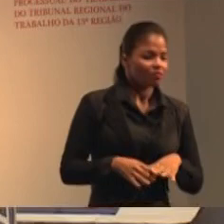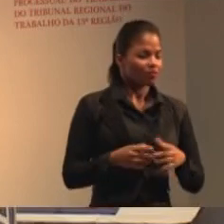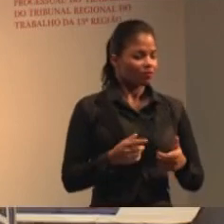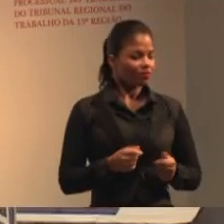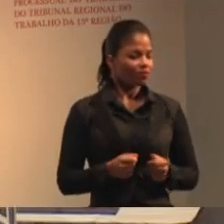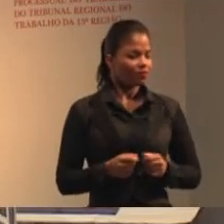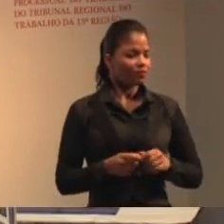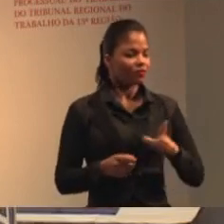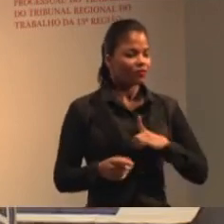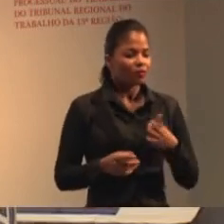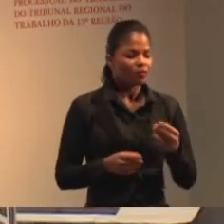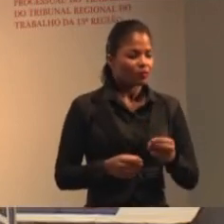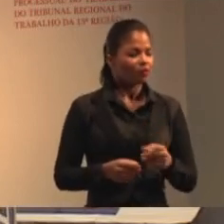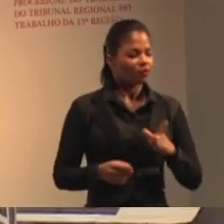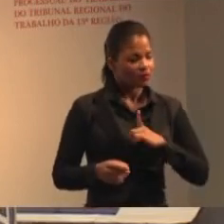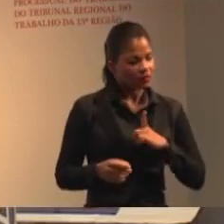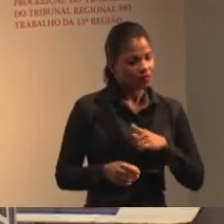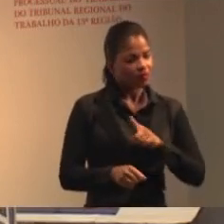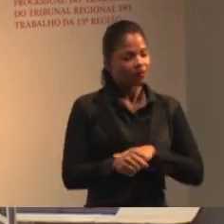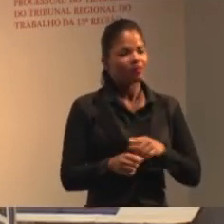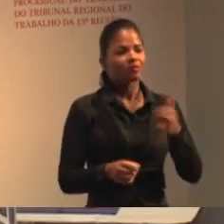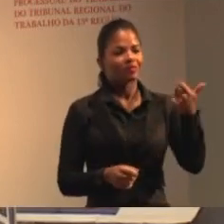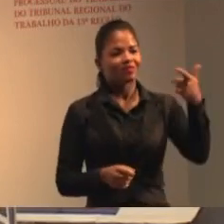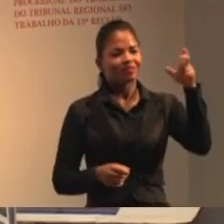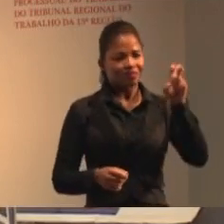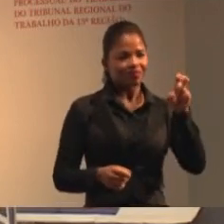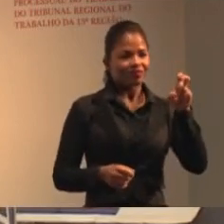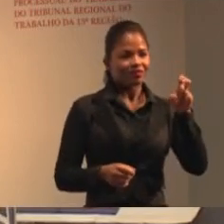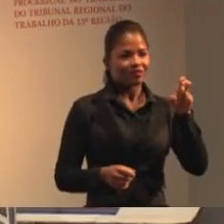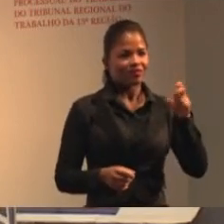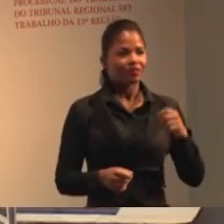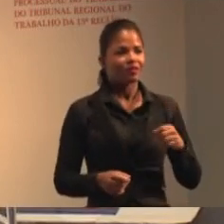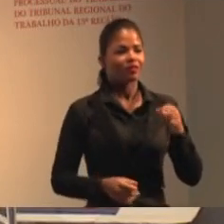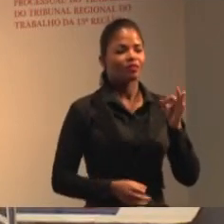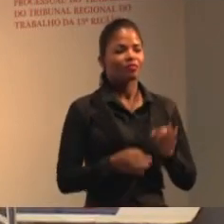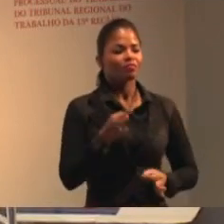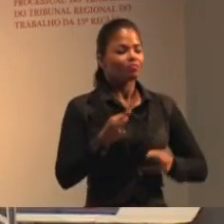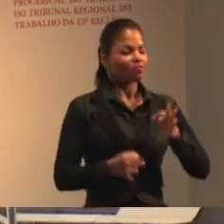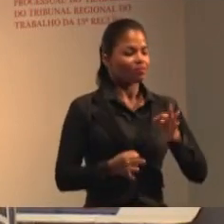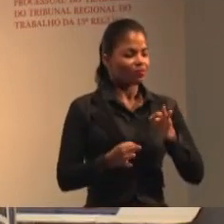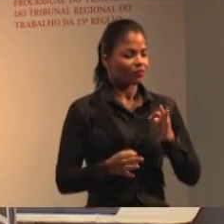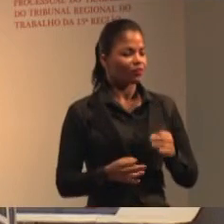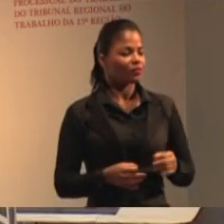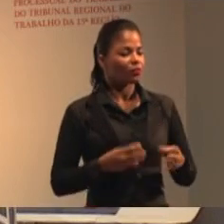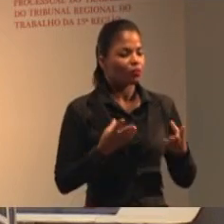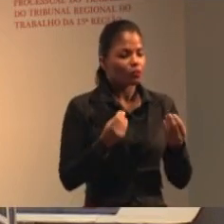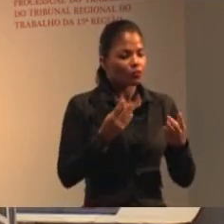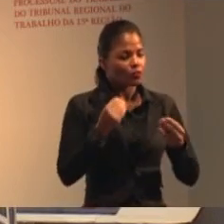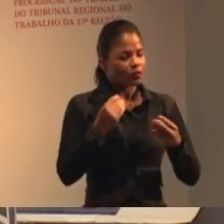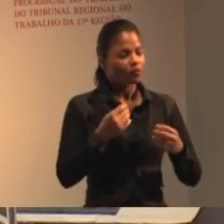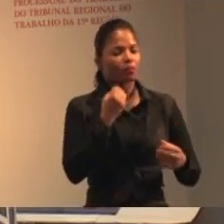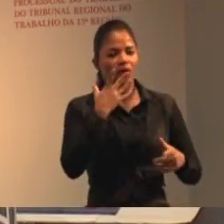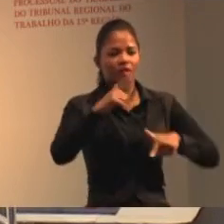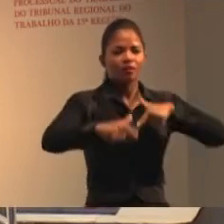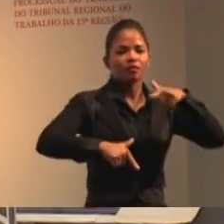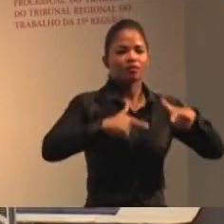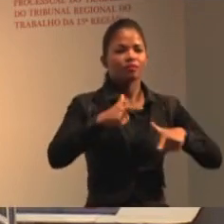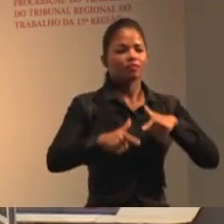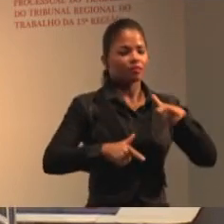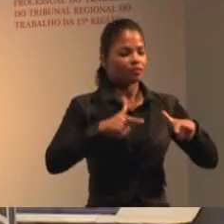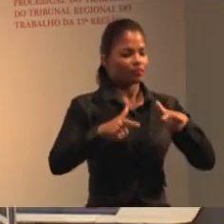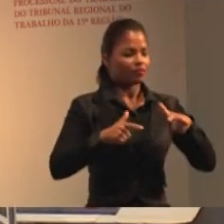percalços, tanto o TRT da 15ª quanto a sua EJUD desempenham muito bem o seu